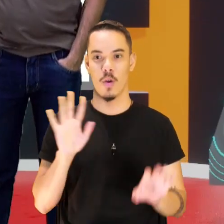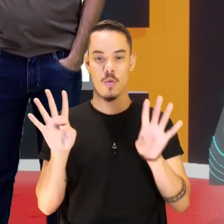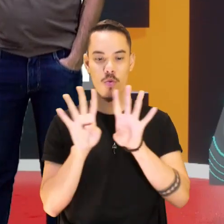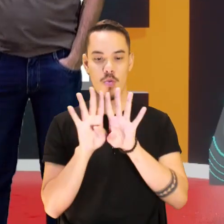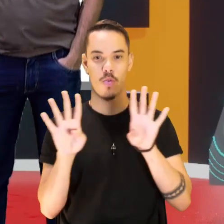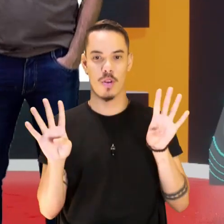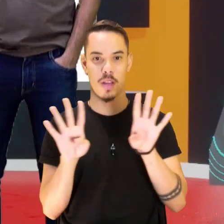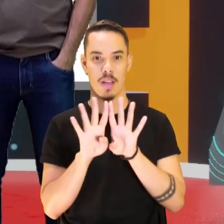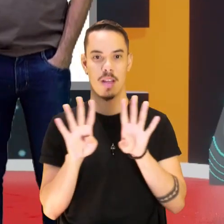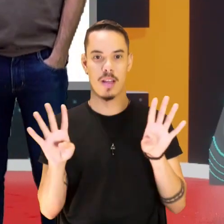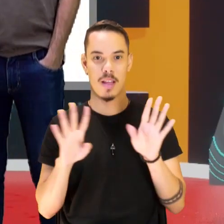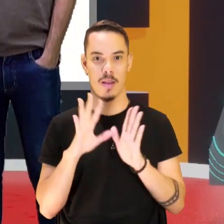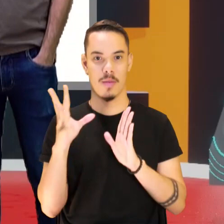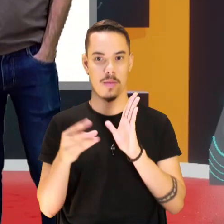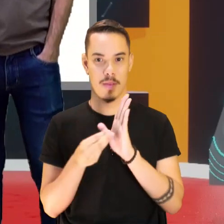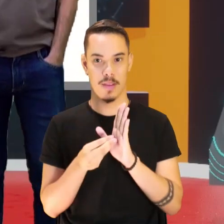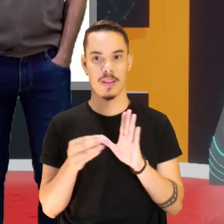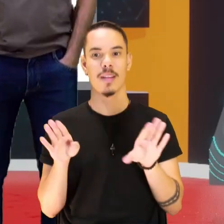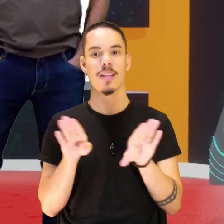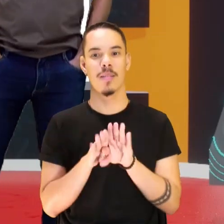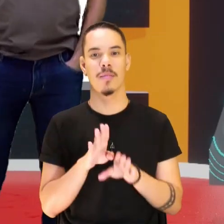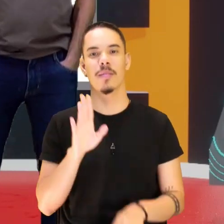a Amazônia